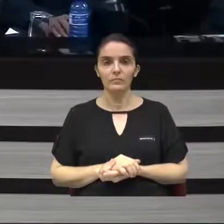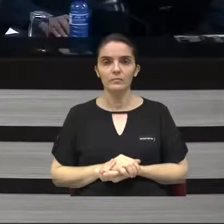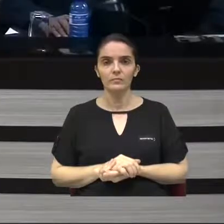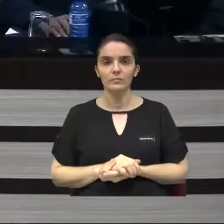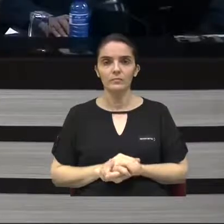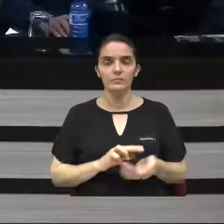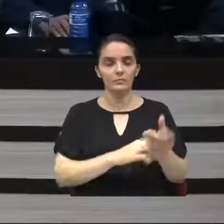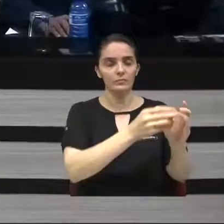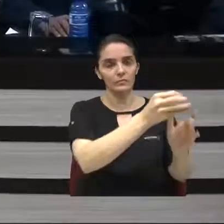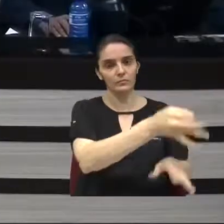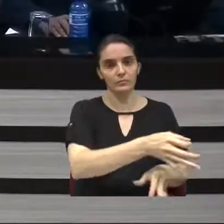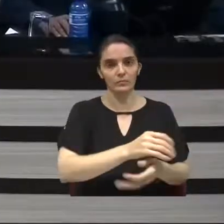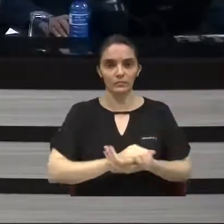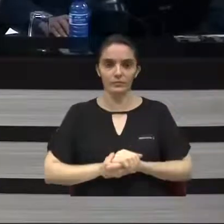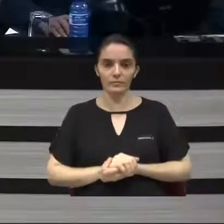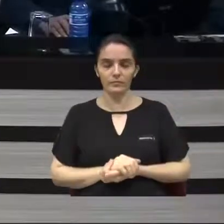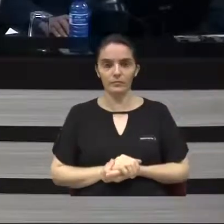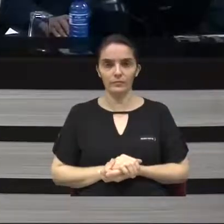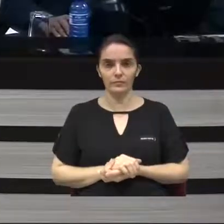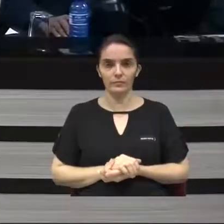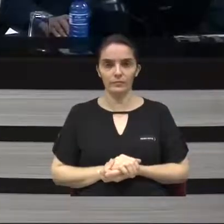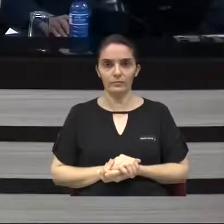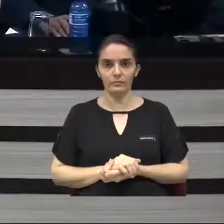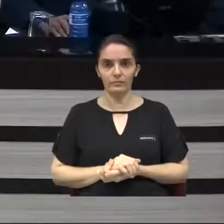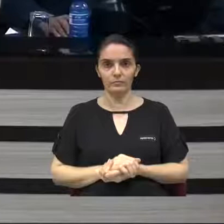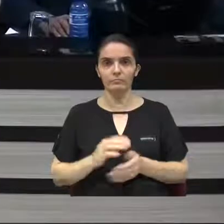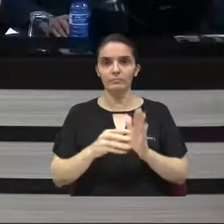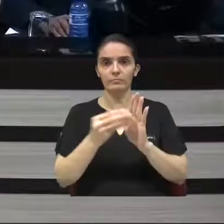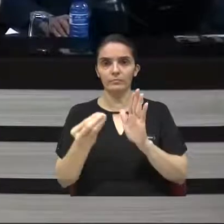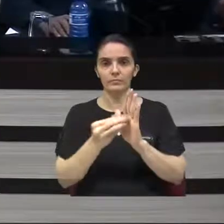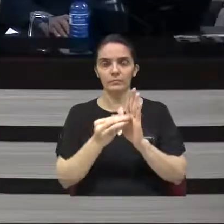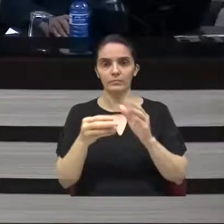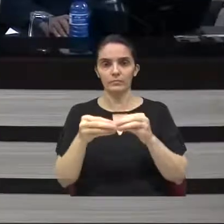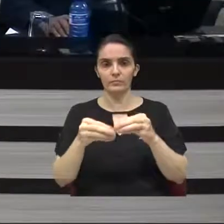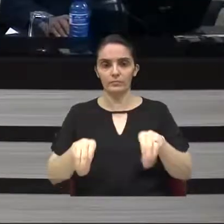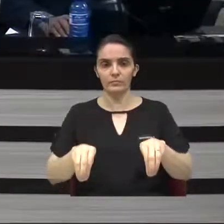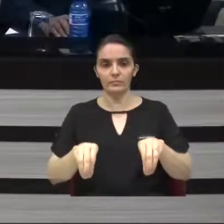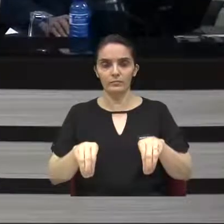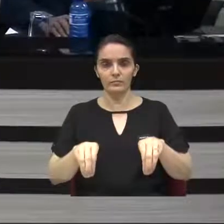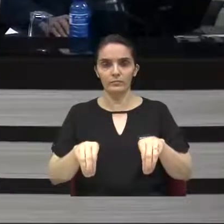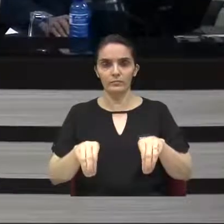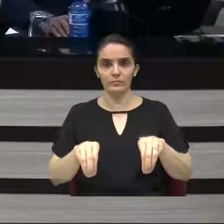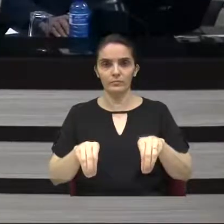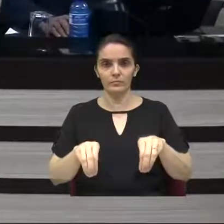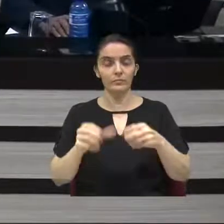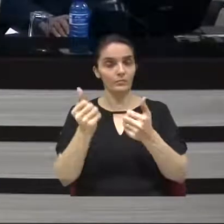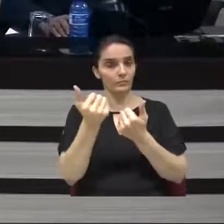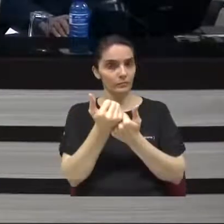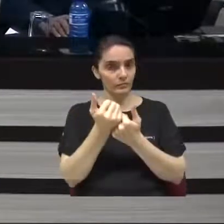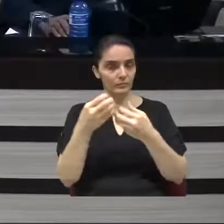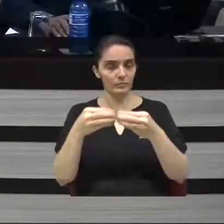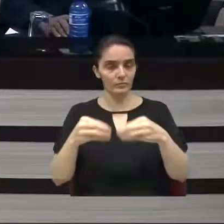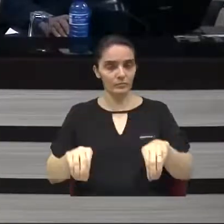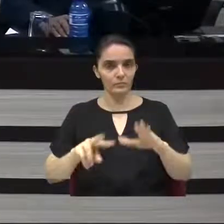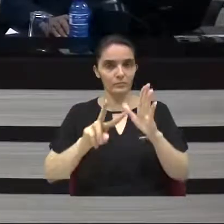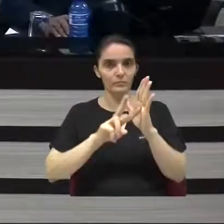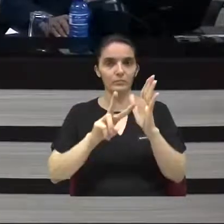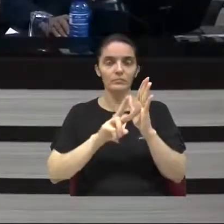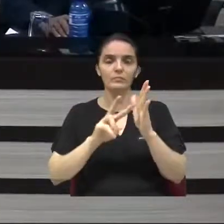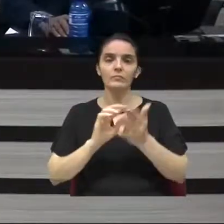Às comissões, e essa emenda prejudica, esse substitutivo prejudica o item 2 da pauta.